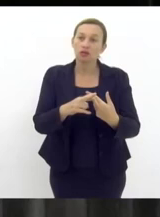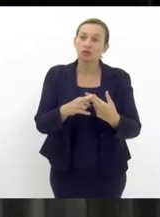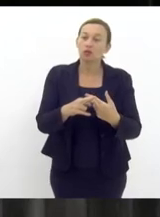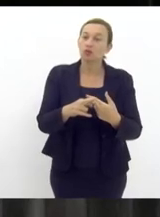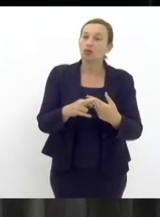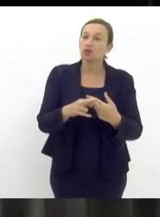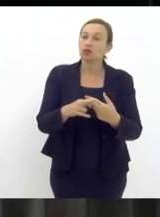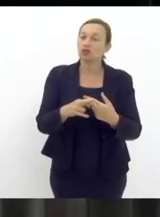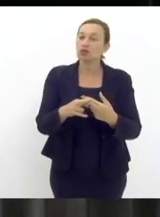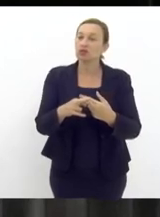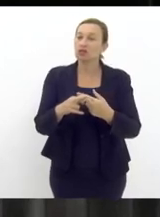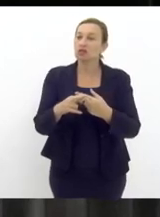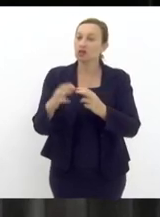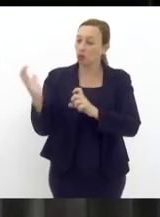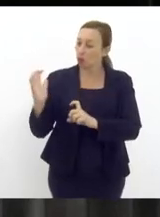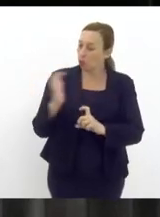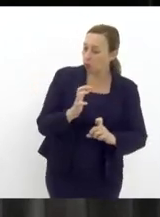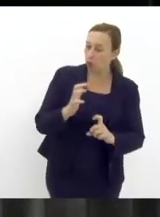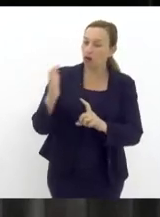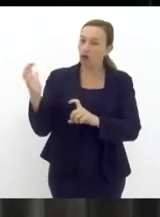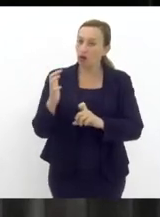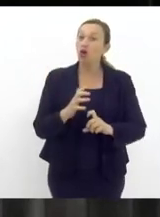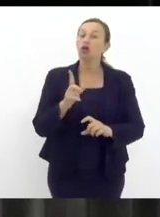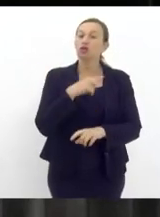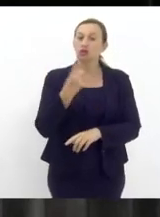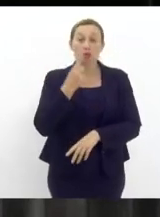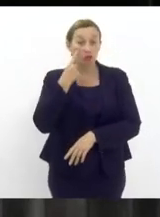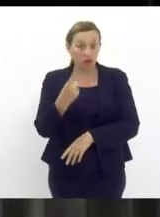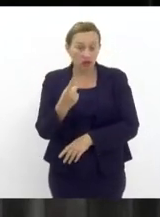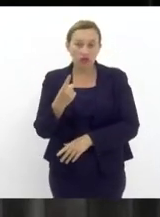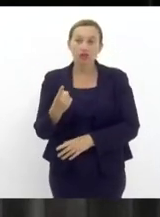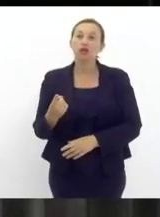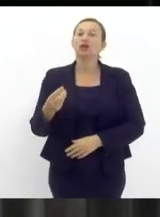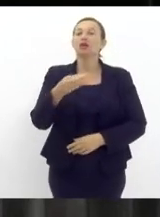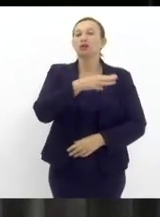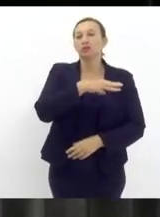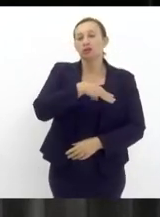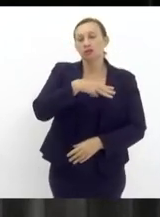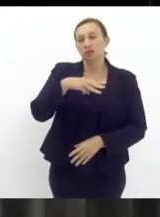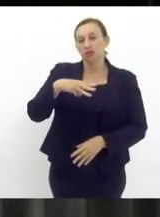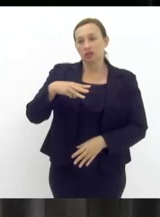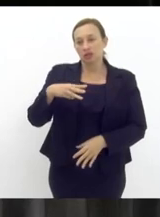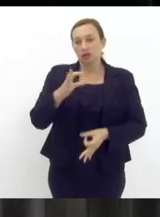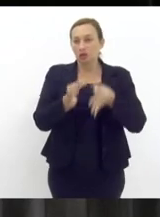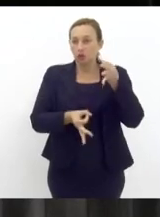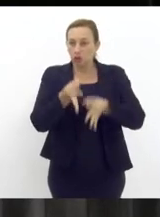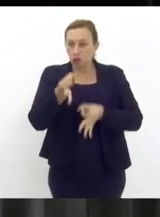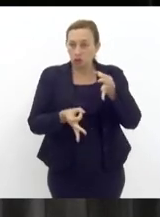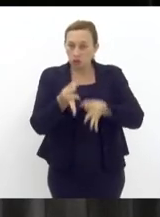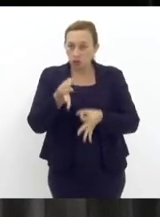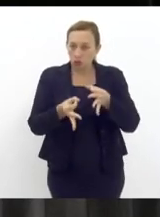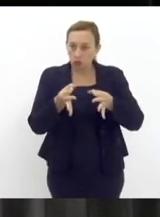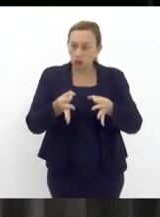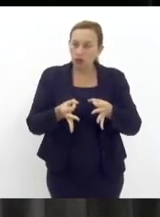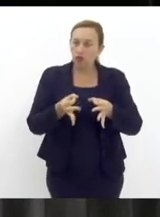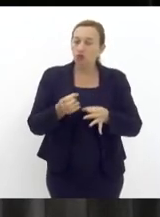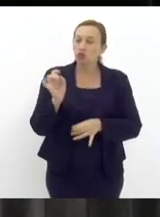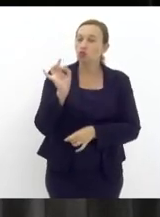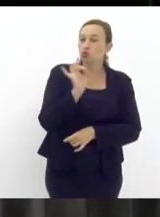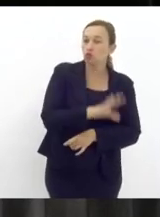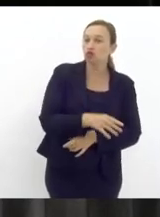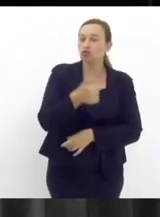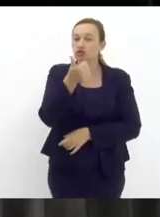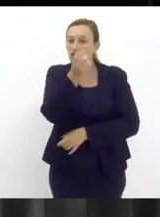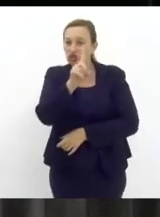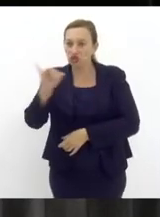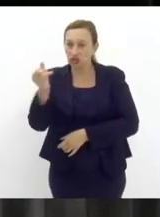omitem em casos como esses que a gente está vendo e o Ministério da Justiça deflagrou no último dia 6 a